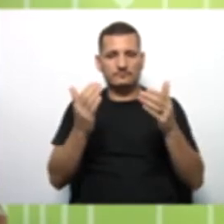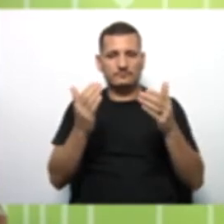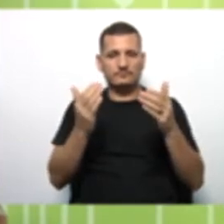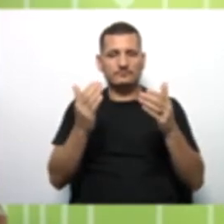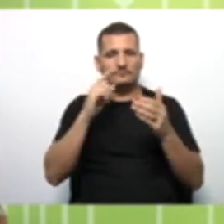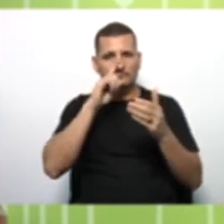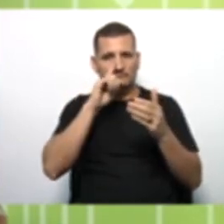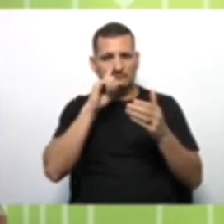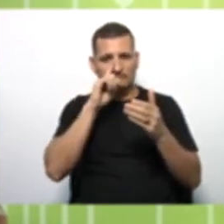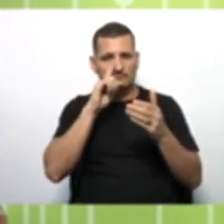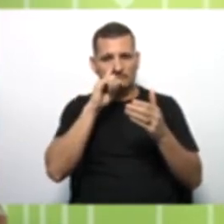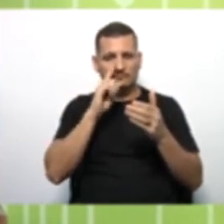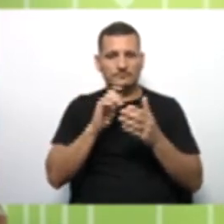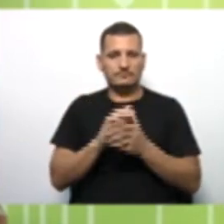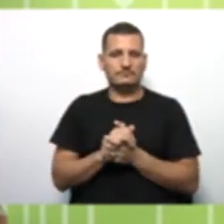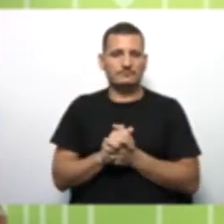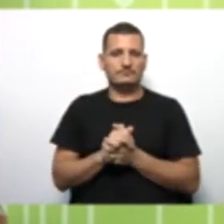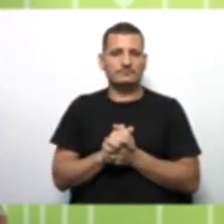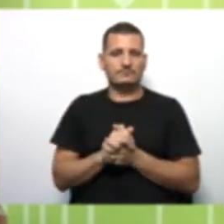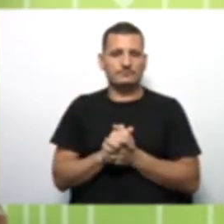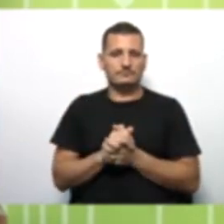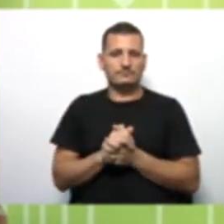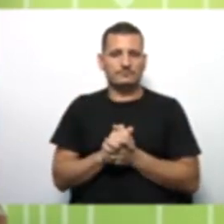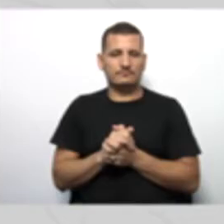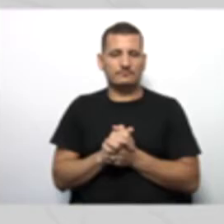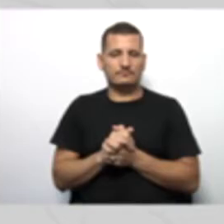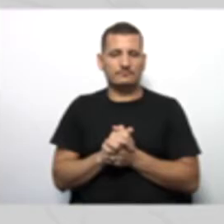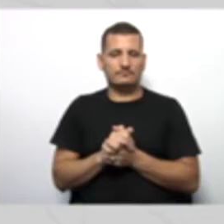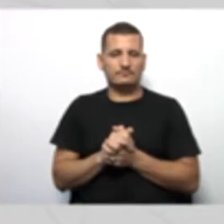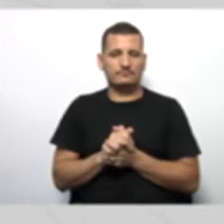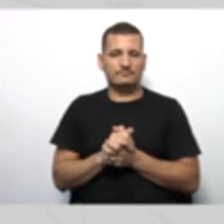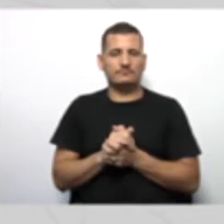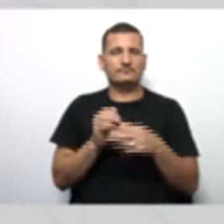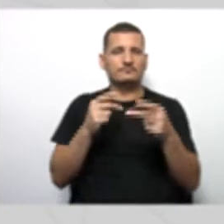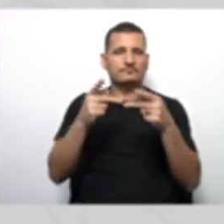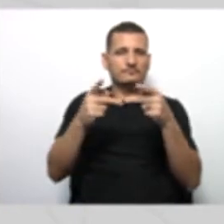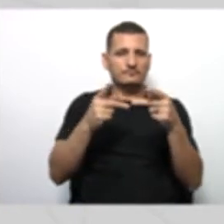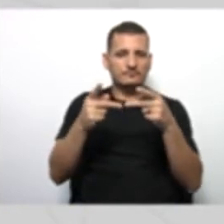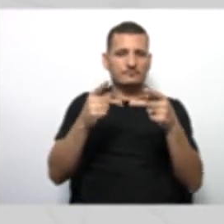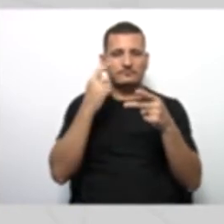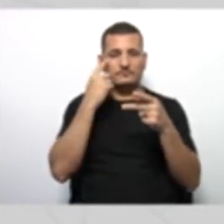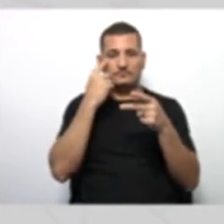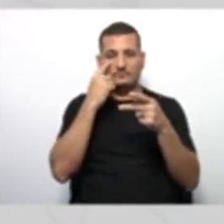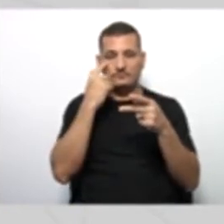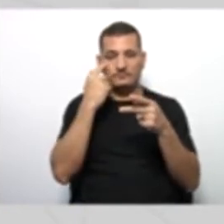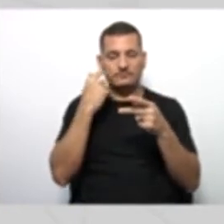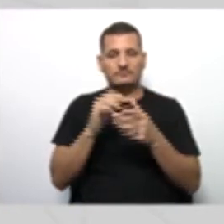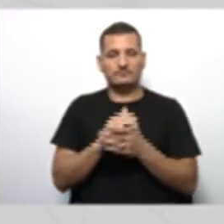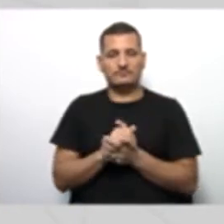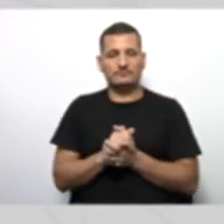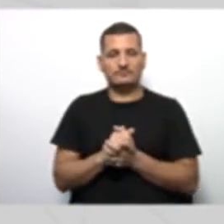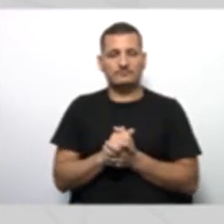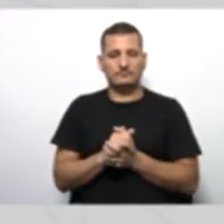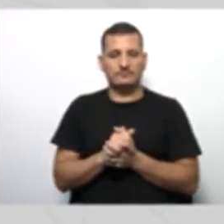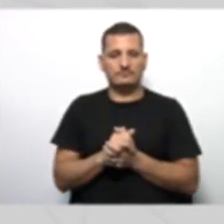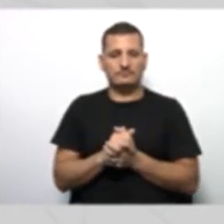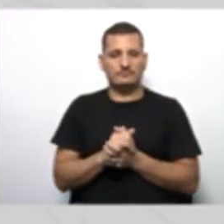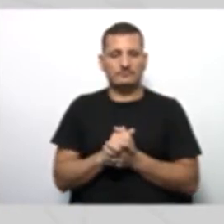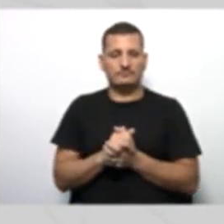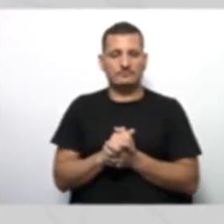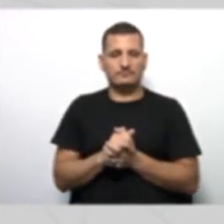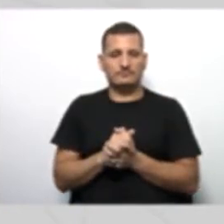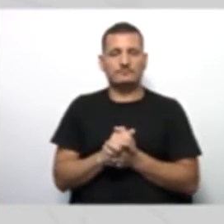fazer o seguro daquela plantação, de máquinas, enfim, de tudo que você tem, até das pessoas que estão trabalhando com você, e aí você vai conseguir ter